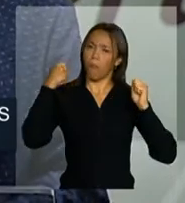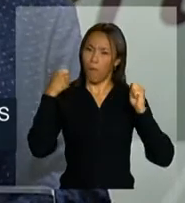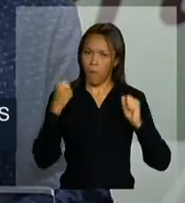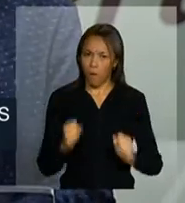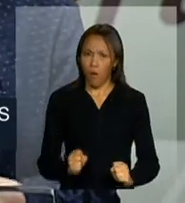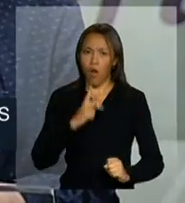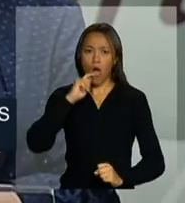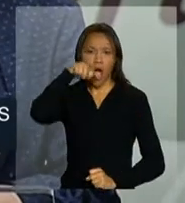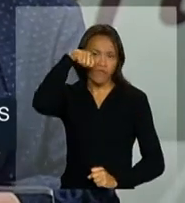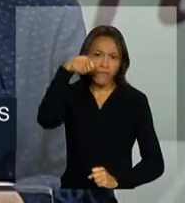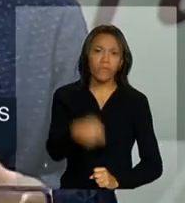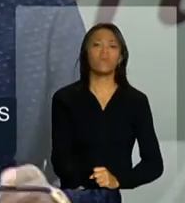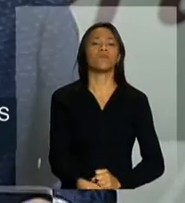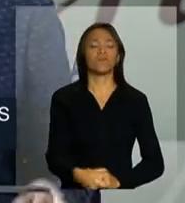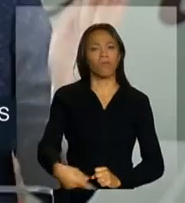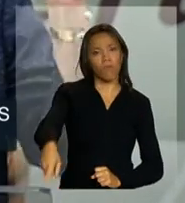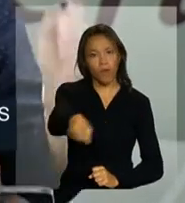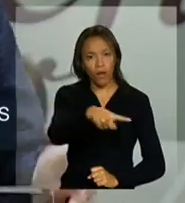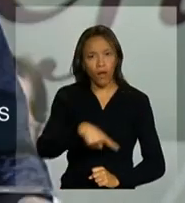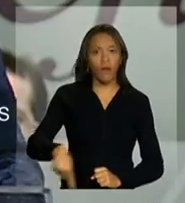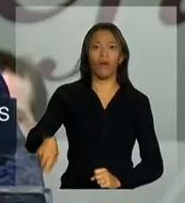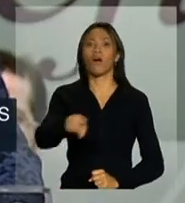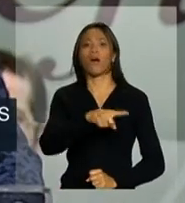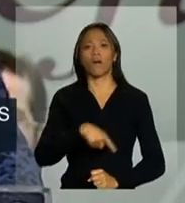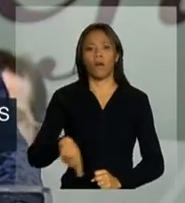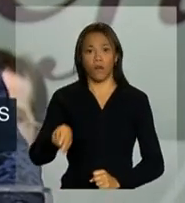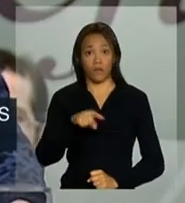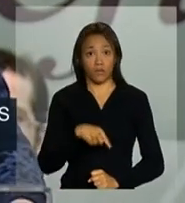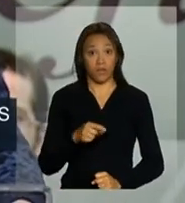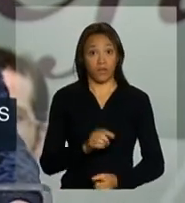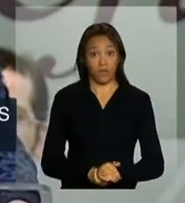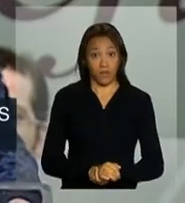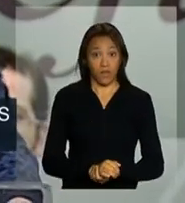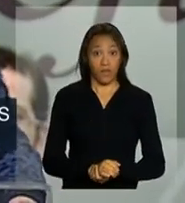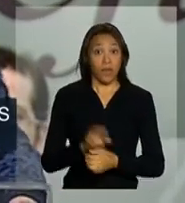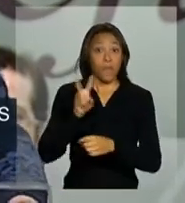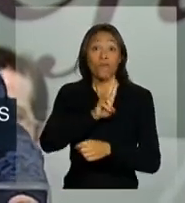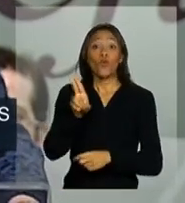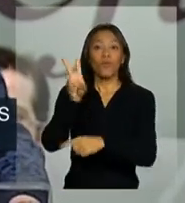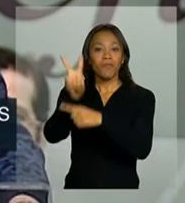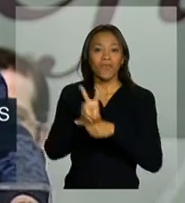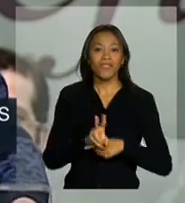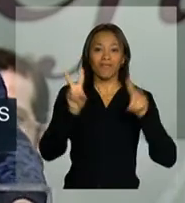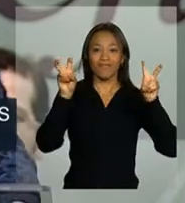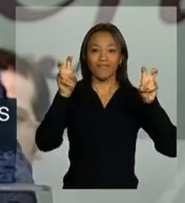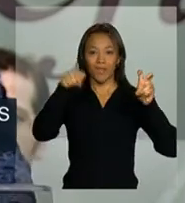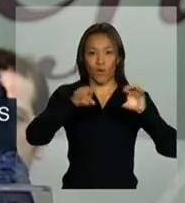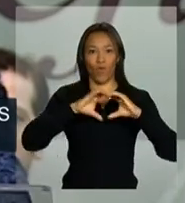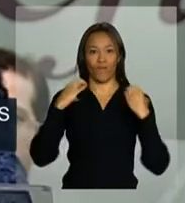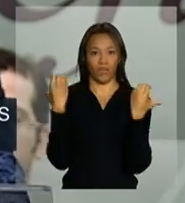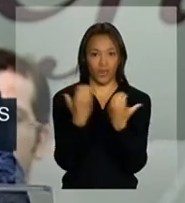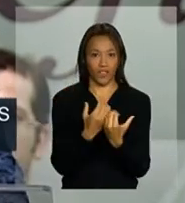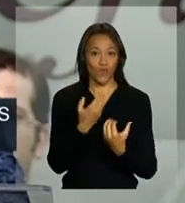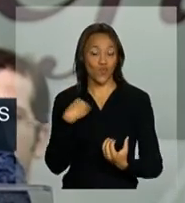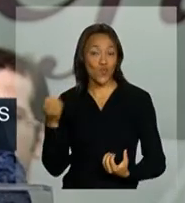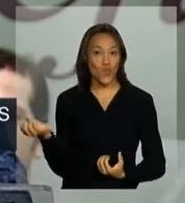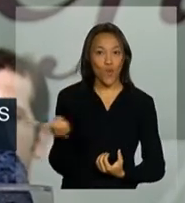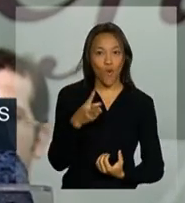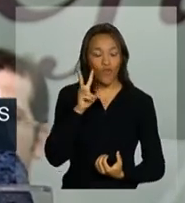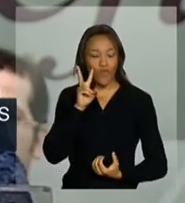afirmar que, tomando emprestado do nome da conferência, nós chegamos aqui com um novo